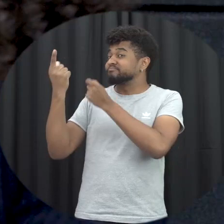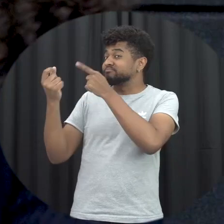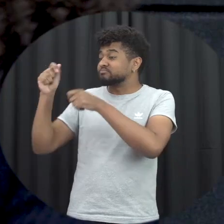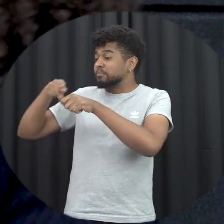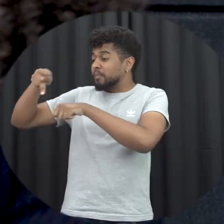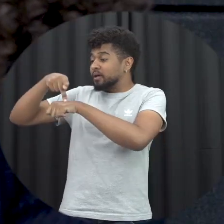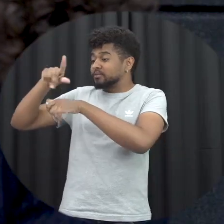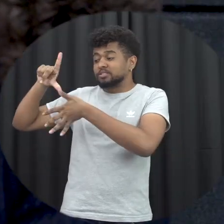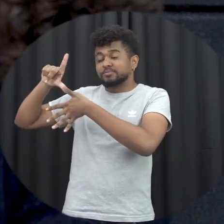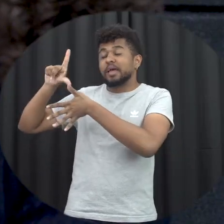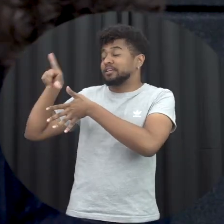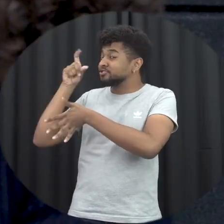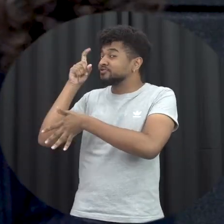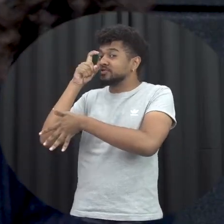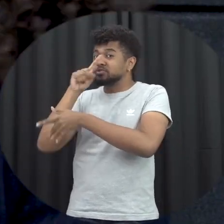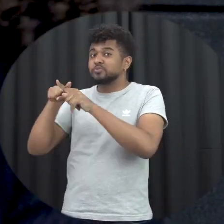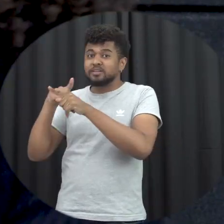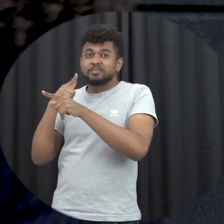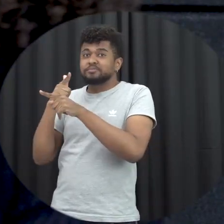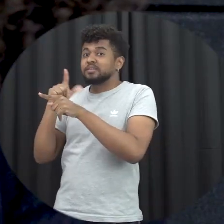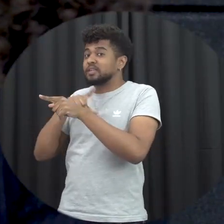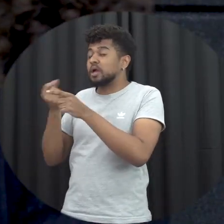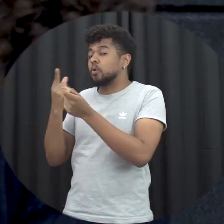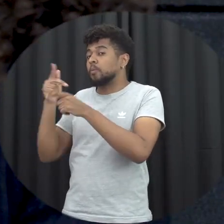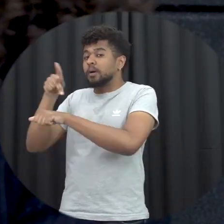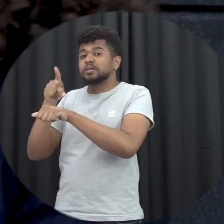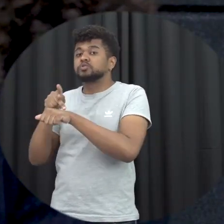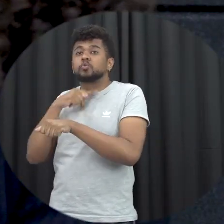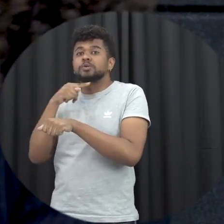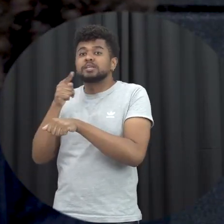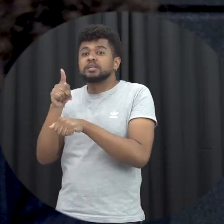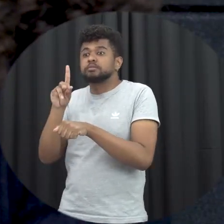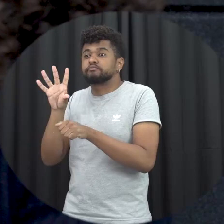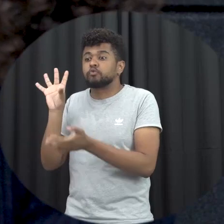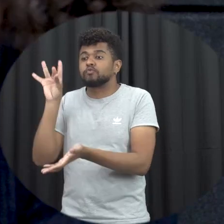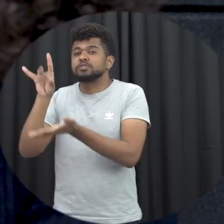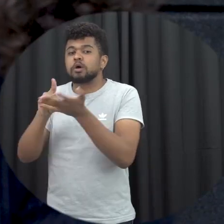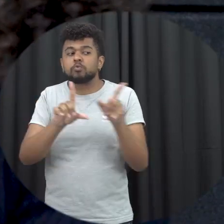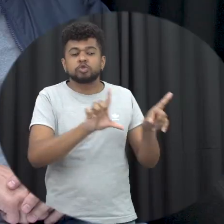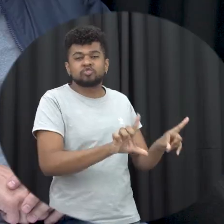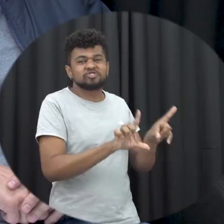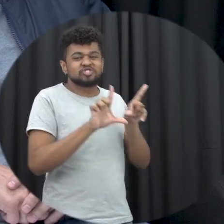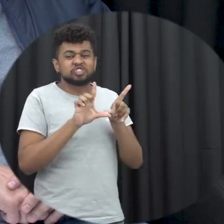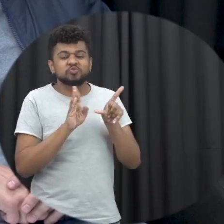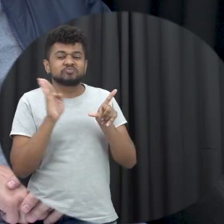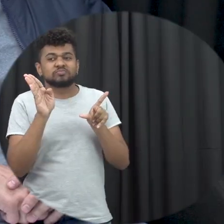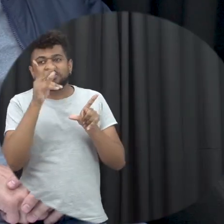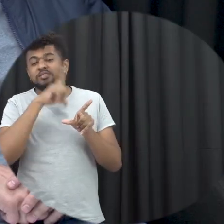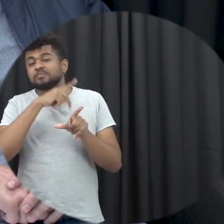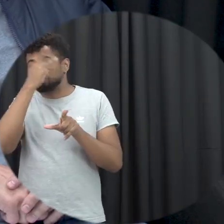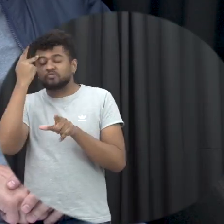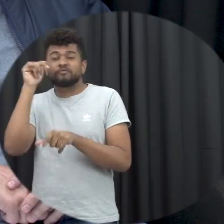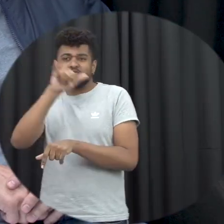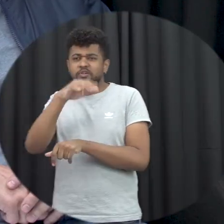conseguem nem reconhecer o título, né, a graduação, como se. Então, eles ficam aqui no Brasil mesmo,